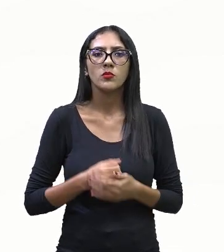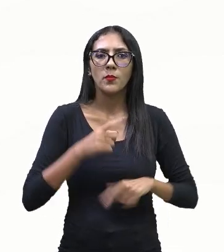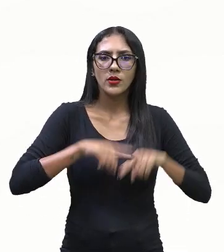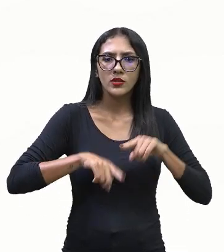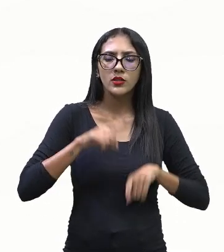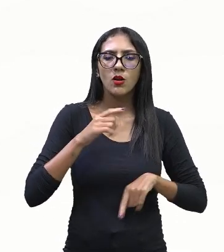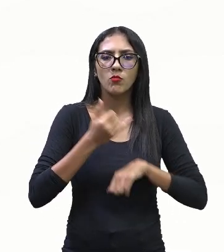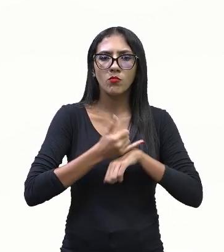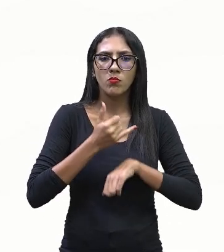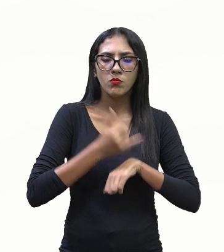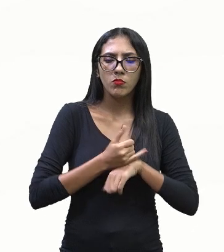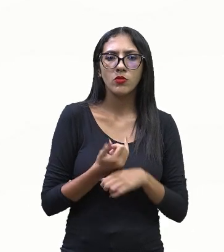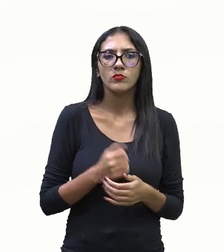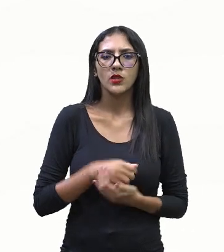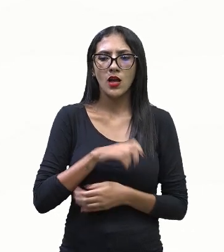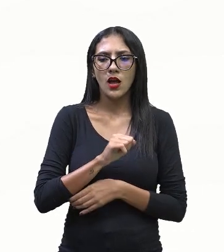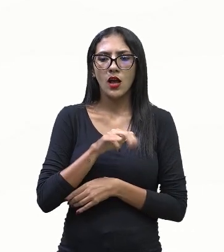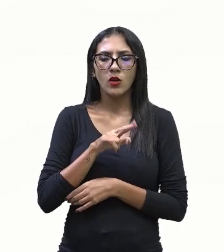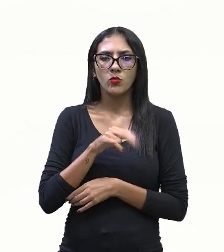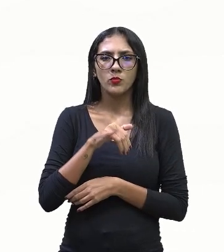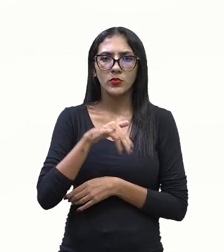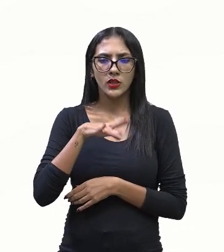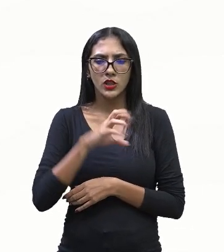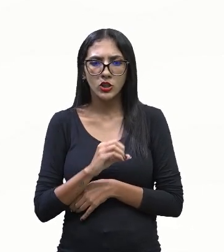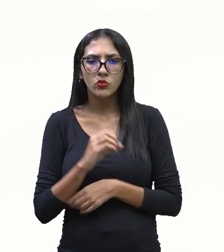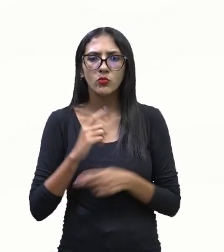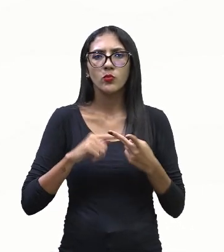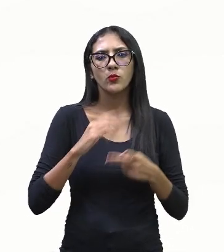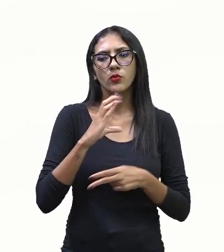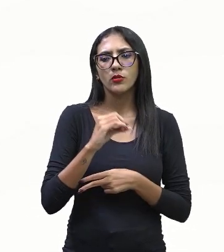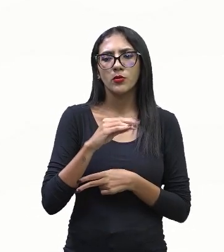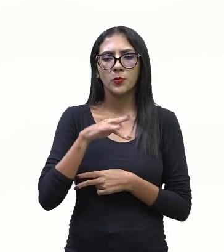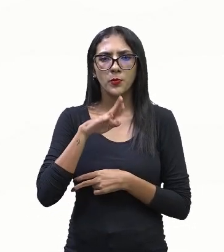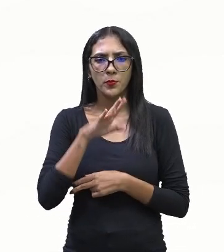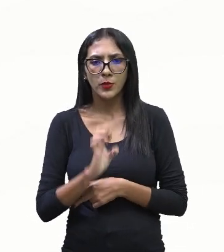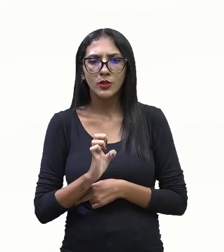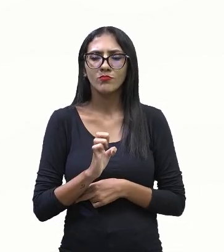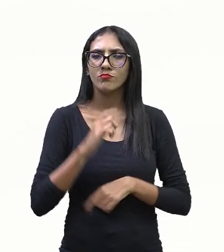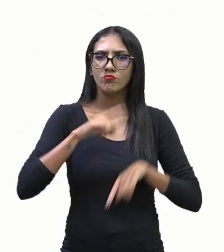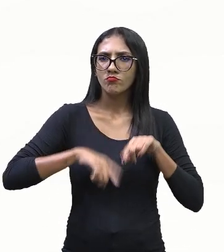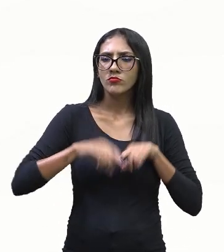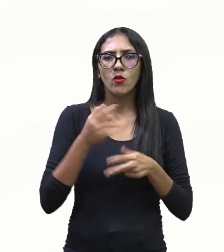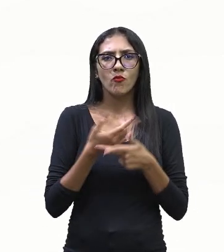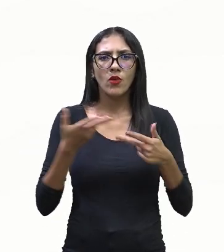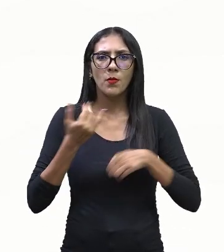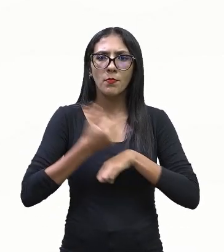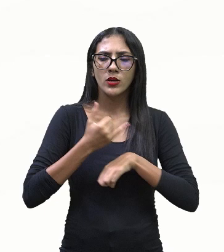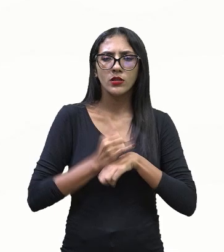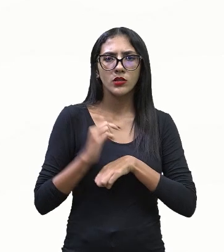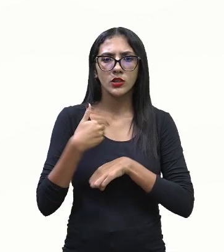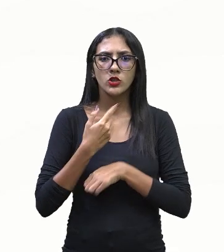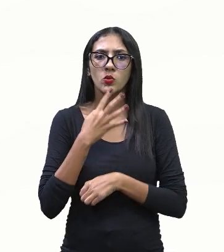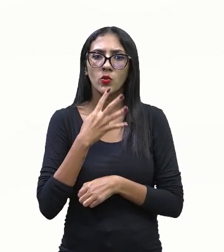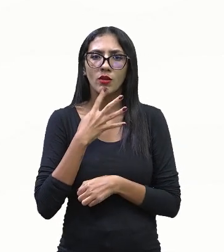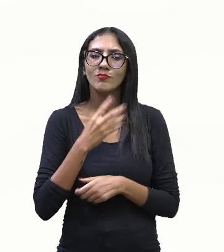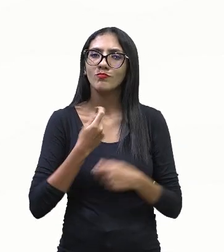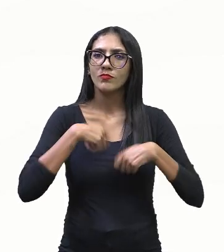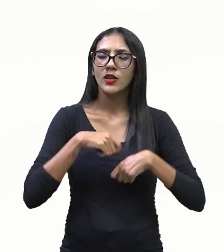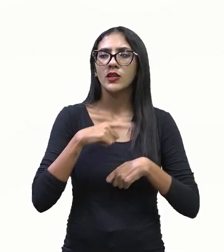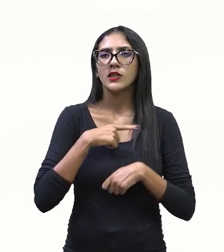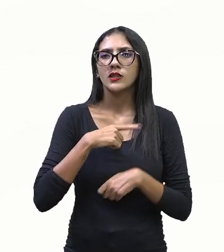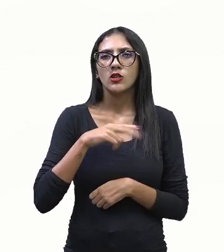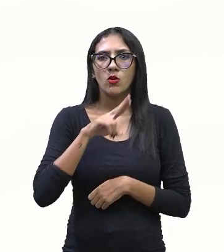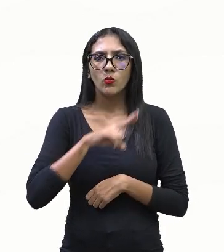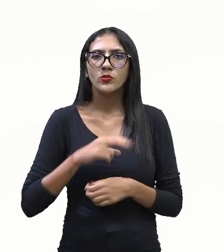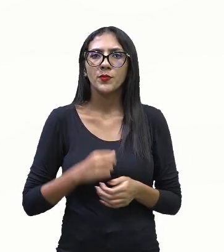boa parte dos metais que a gente conhece, da maneira que a gente conhece, é por um processo de eletrólise, tá? Porque esses